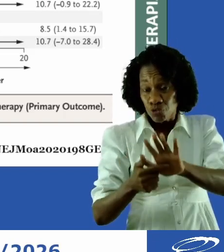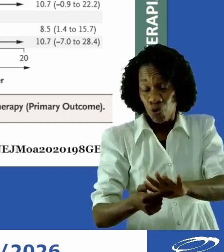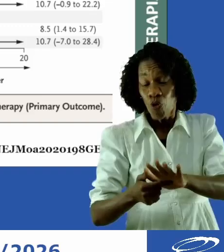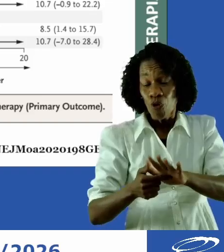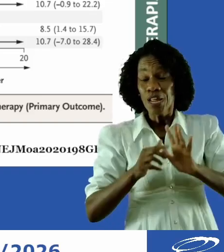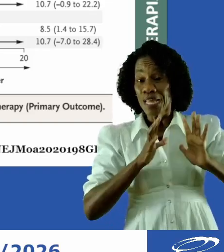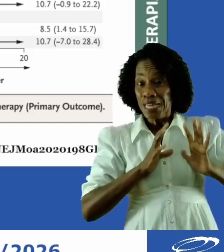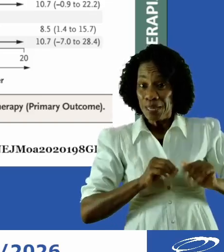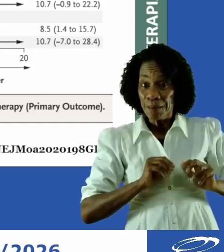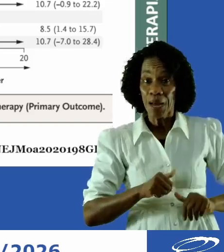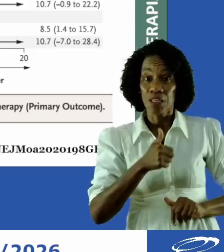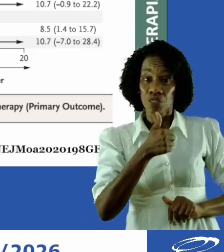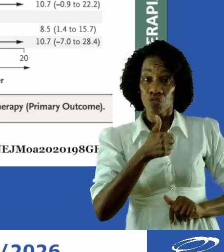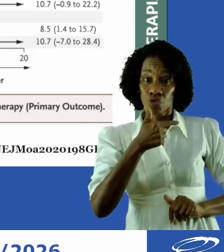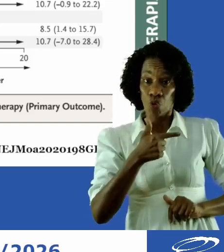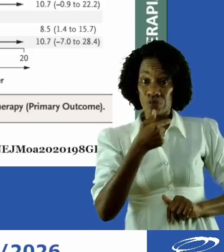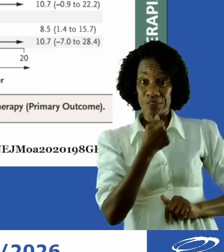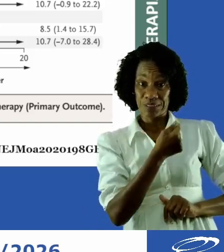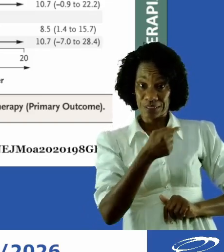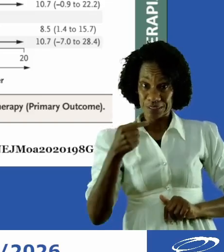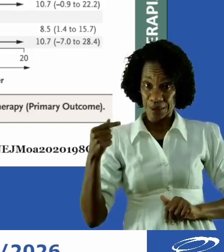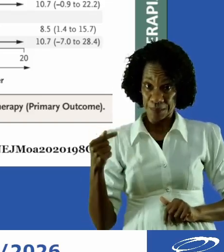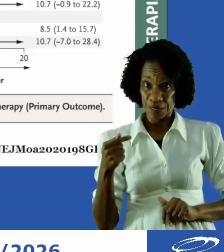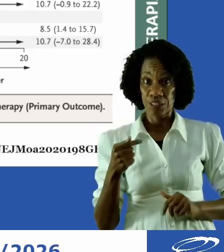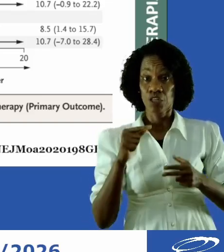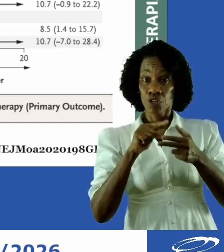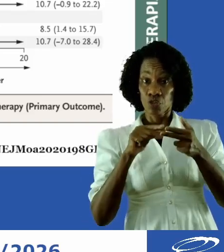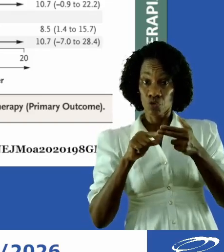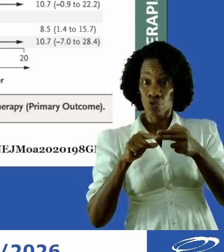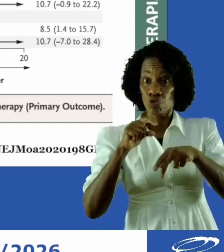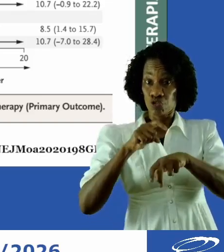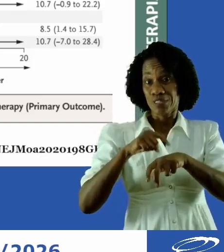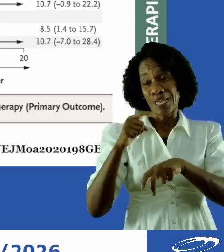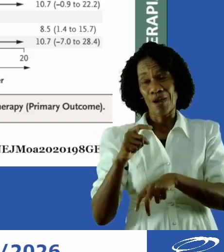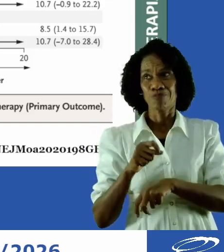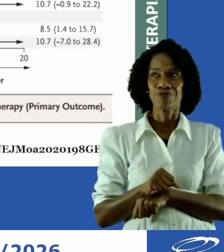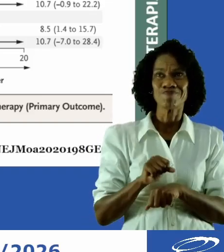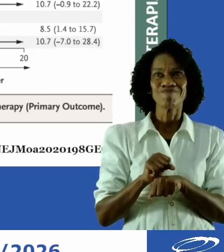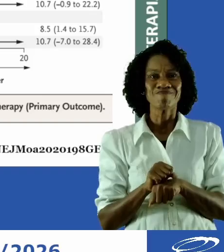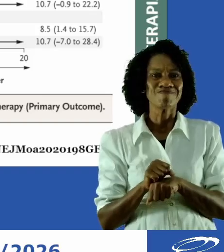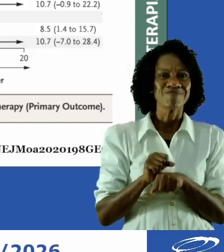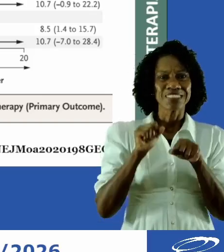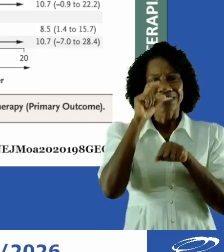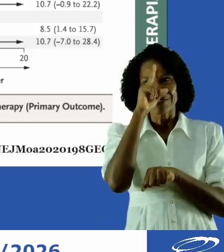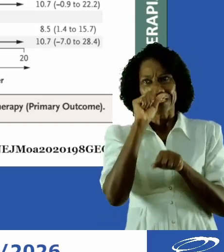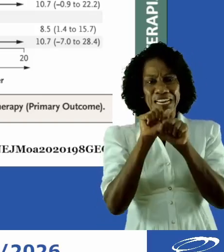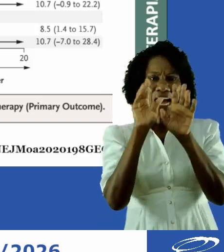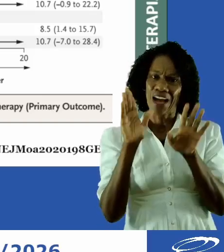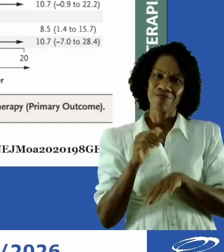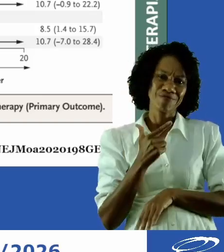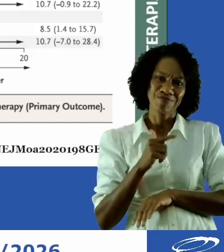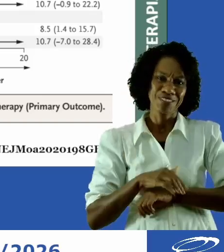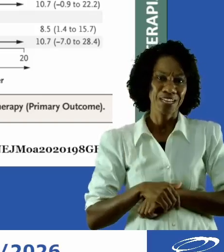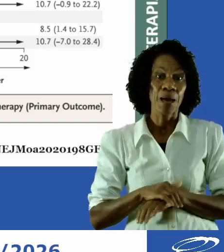12 semanas. Na revisão em tempo único em 2 tempos, não está muito claro, porque não houve diferença estatisticamente significante. É até uma tendência,